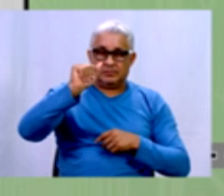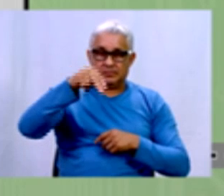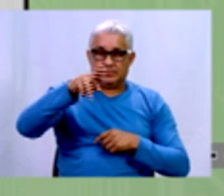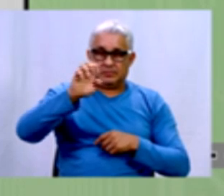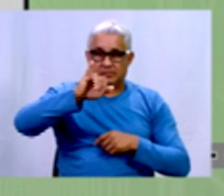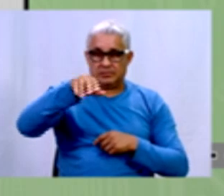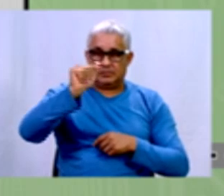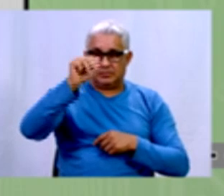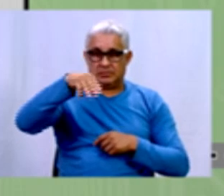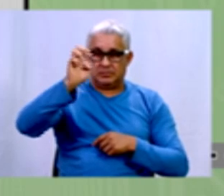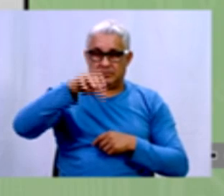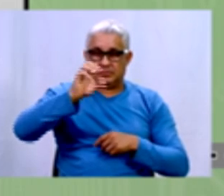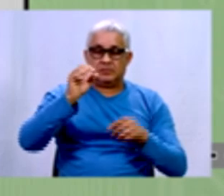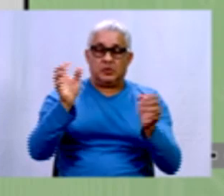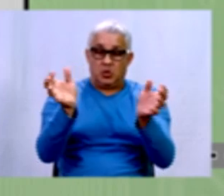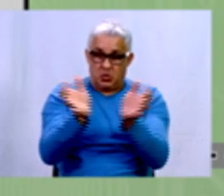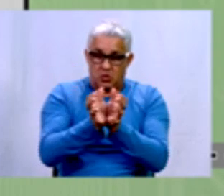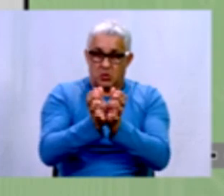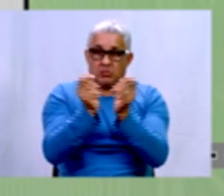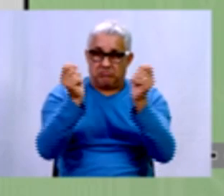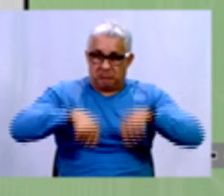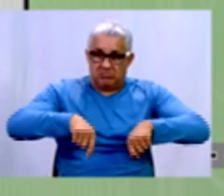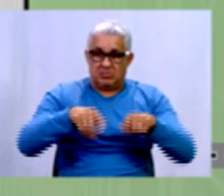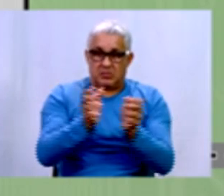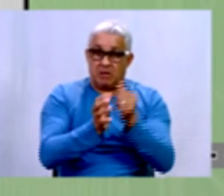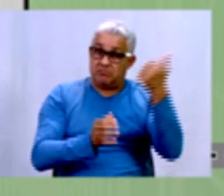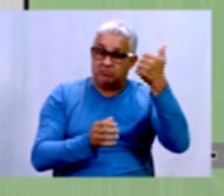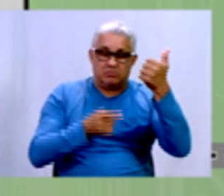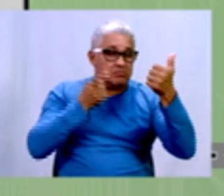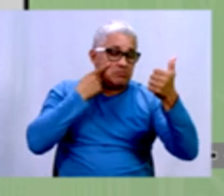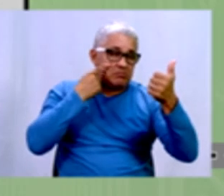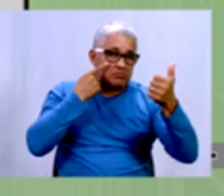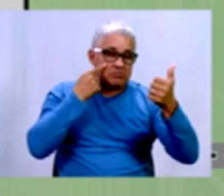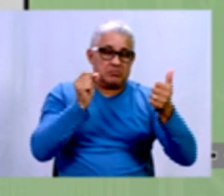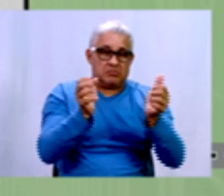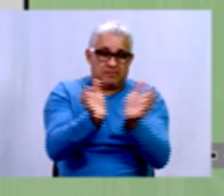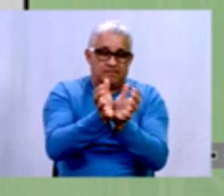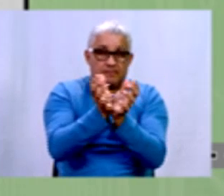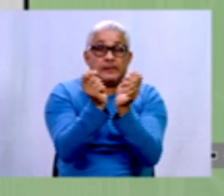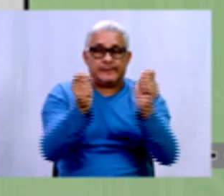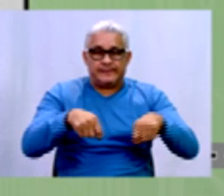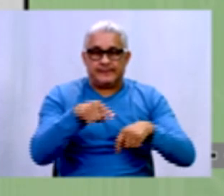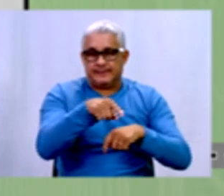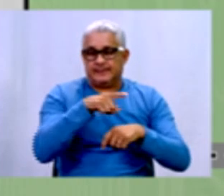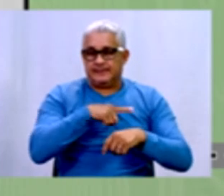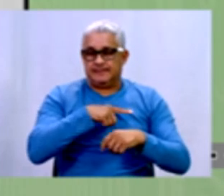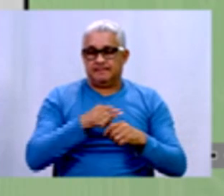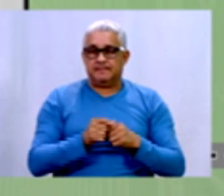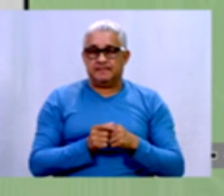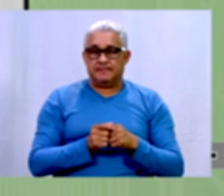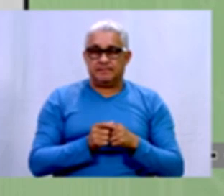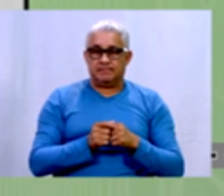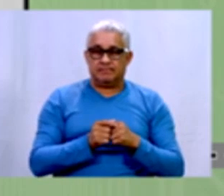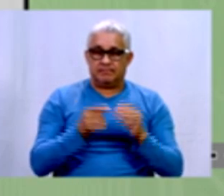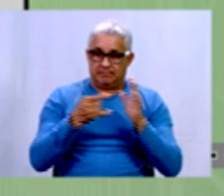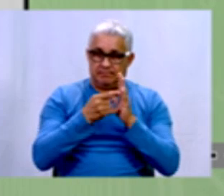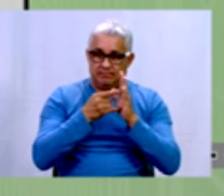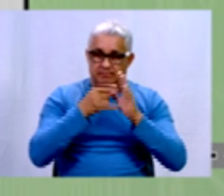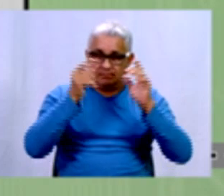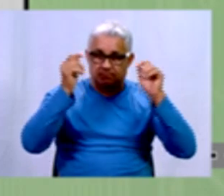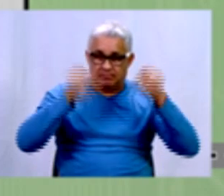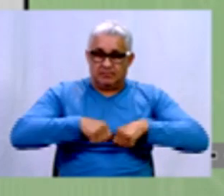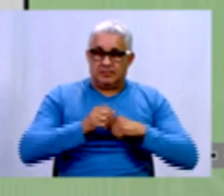a capacidade da equipe. Então inicialmente a primeira coisa que nós temos que ver é ver qual é a capacidade que a equipe tem para desenvolver.